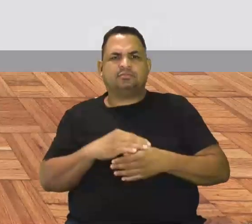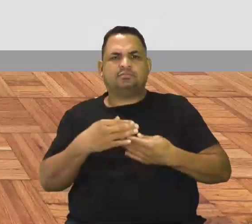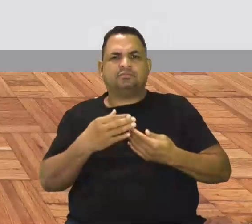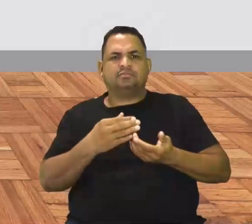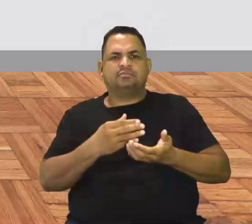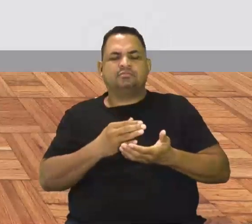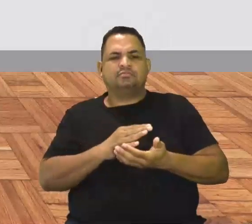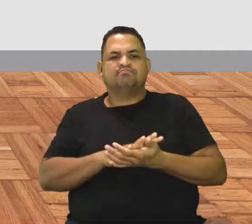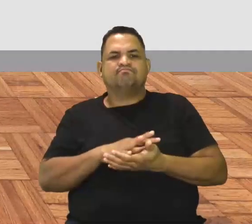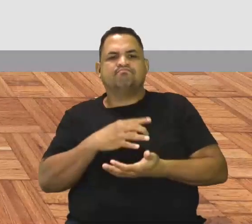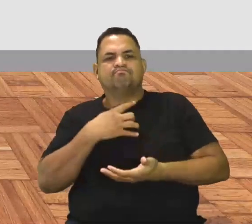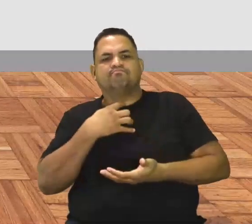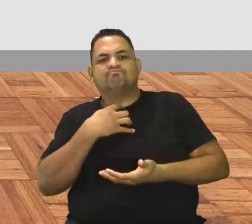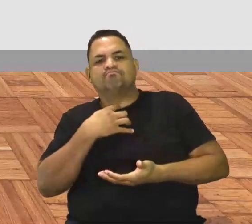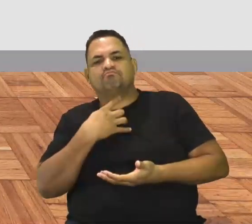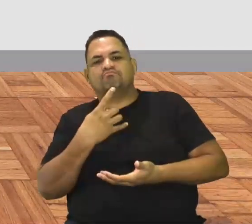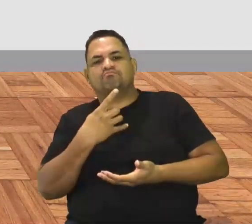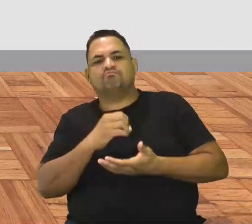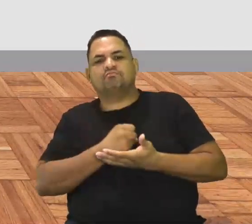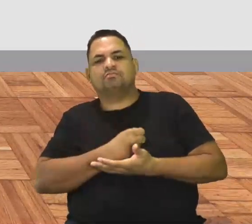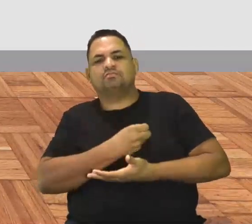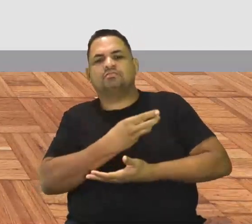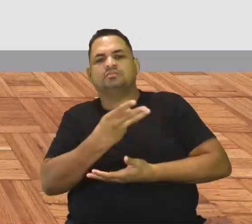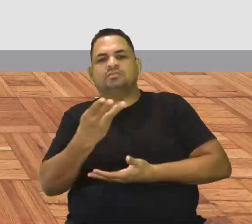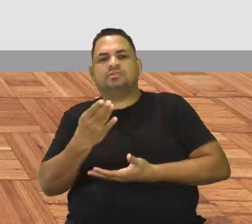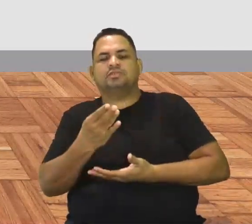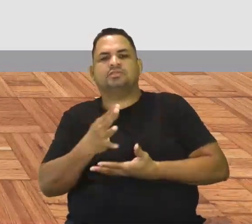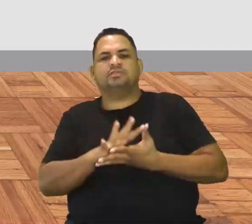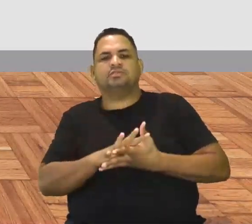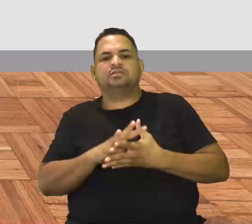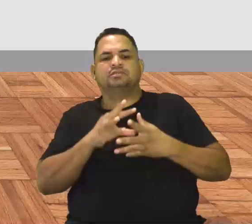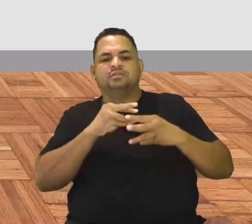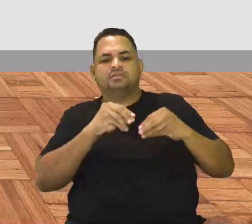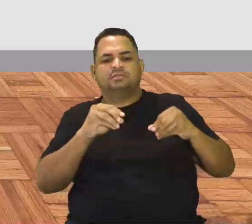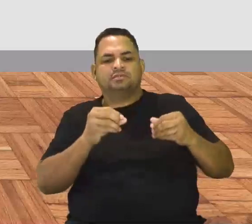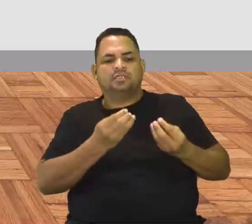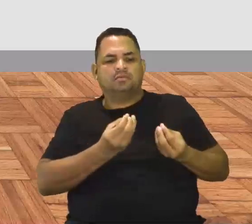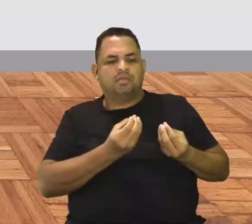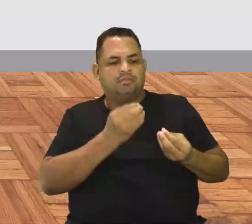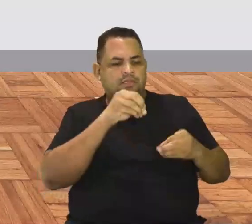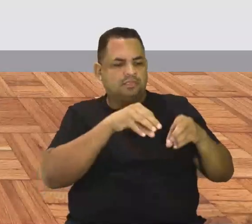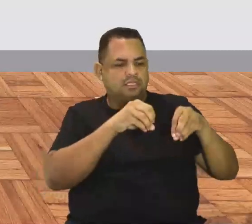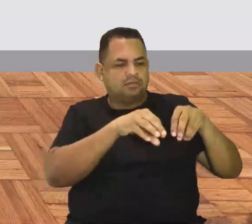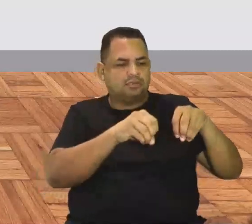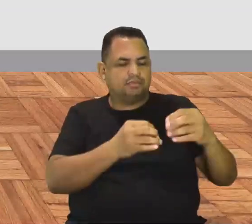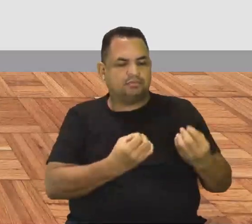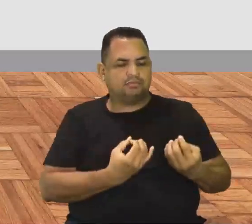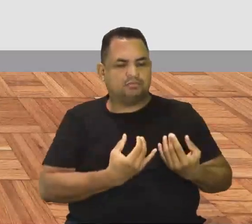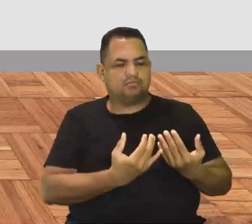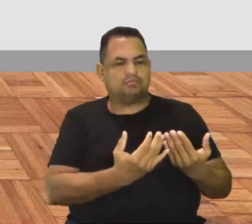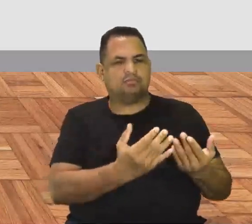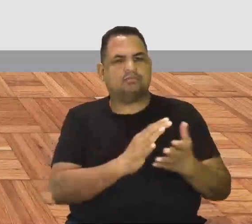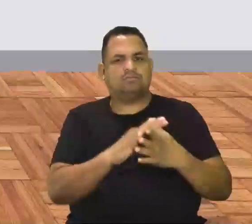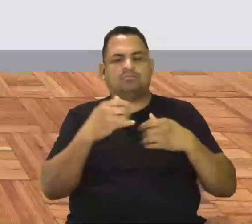ele não tem grande quantidade de terras para o plantio. Então